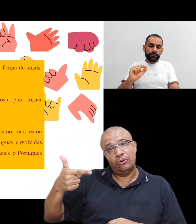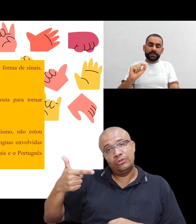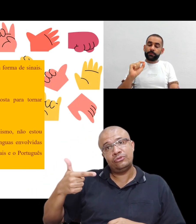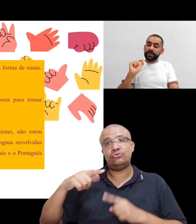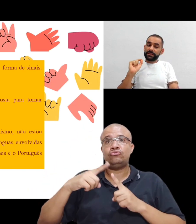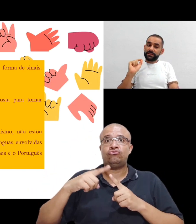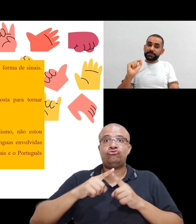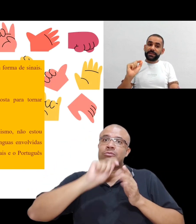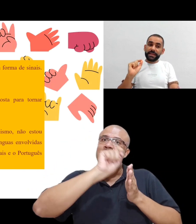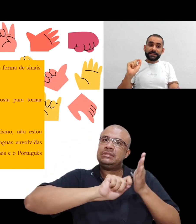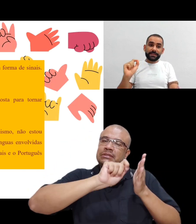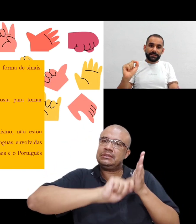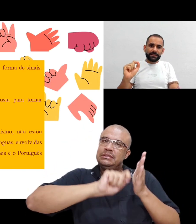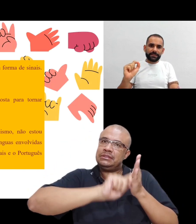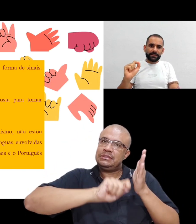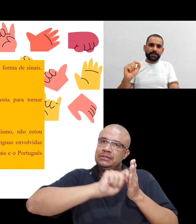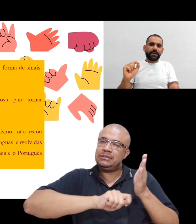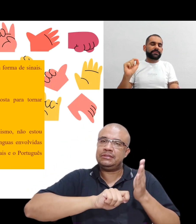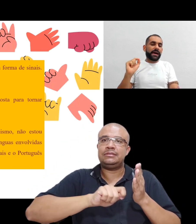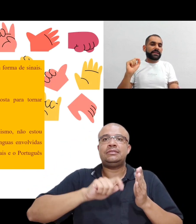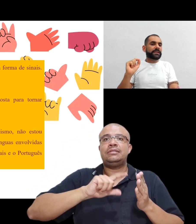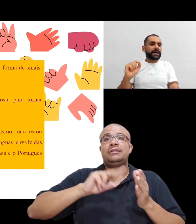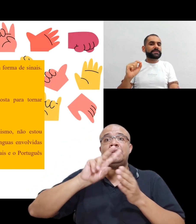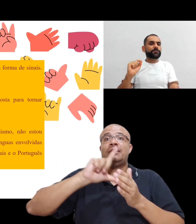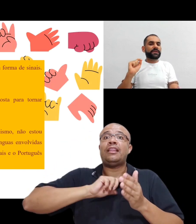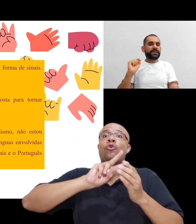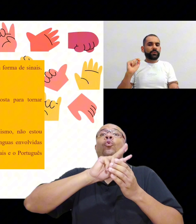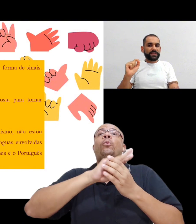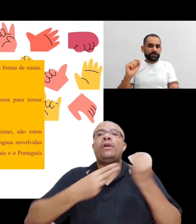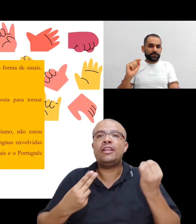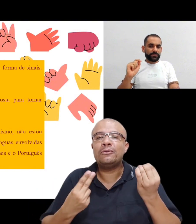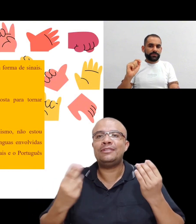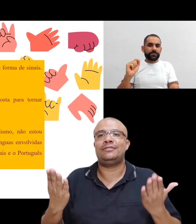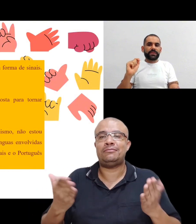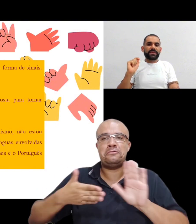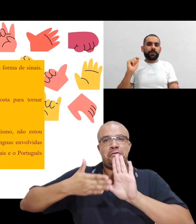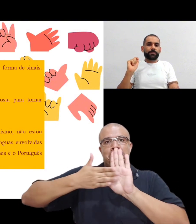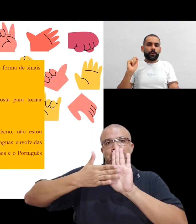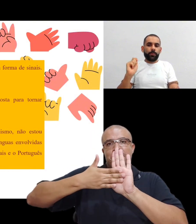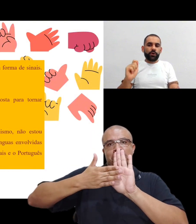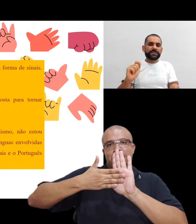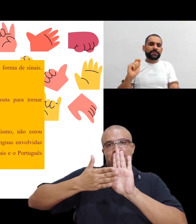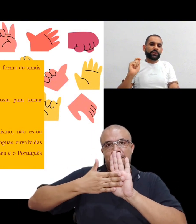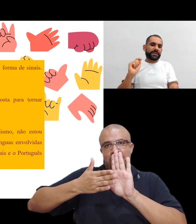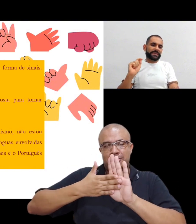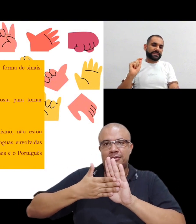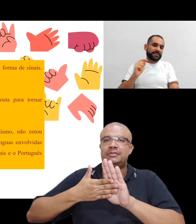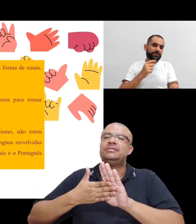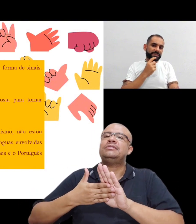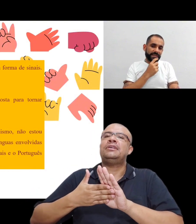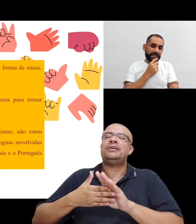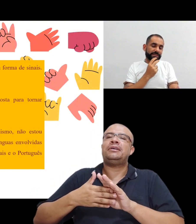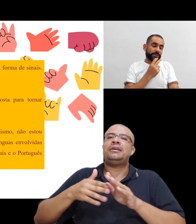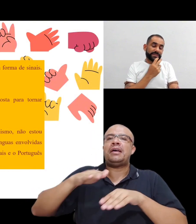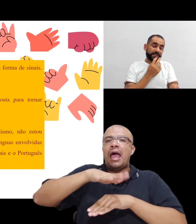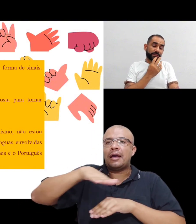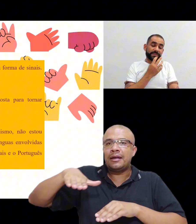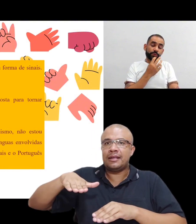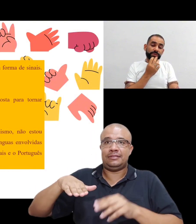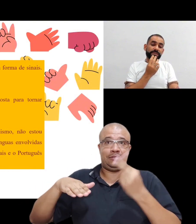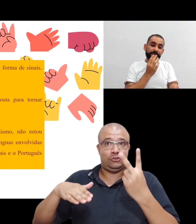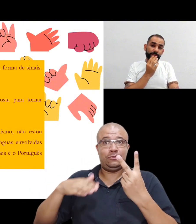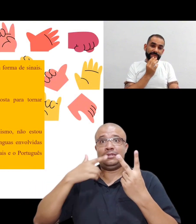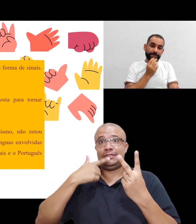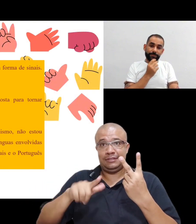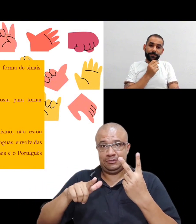segunda língua na modalidade escrita. Daí nasce o bilinguismo, que é uma proposta de tornar acessível às crianças o acesso